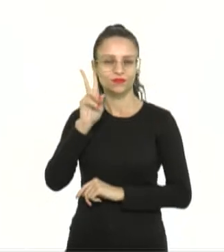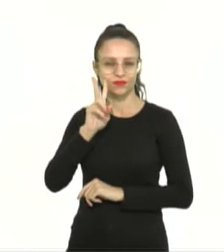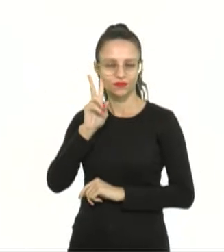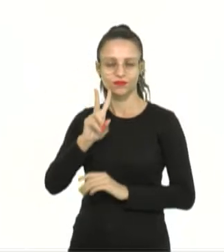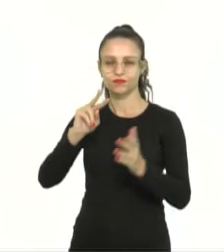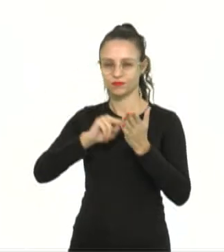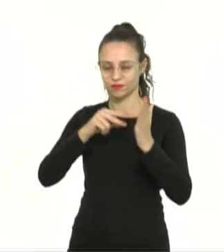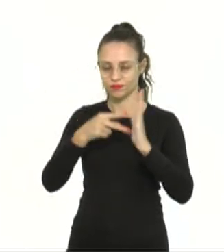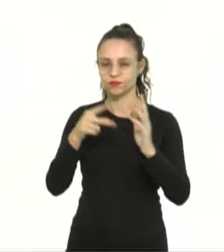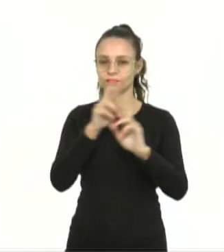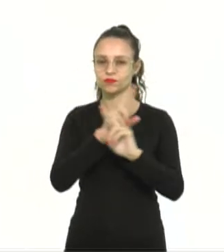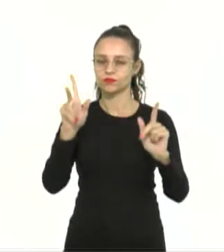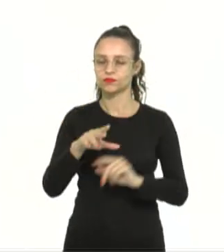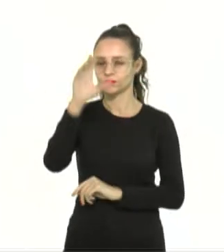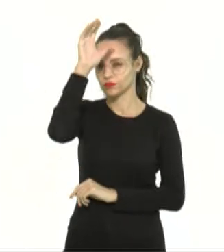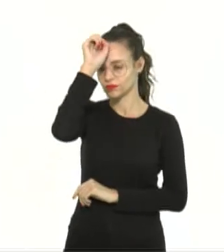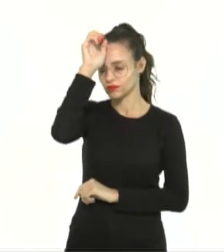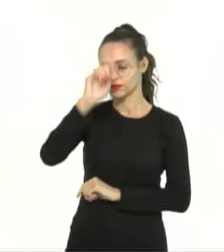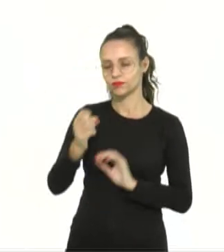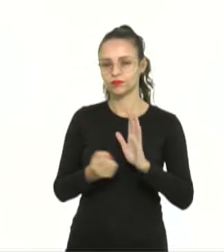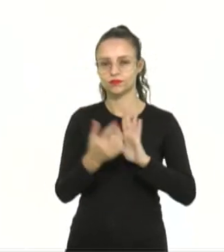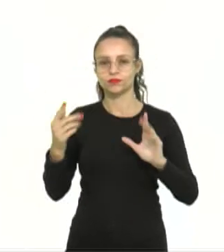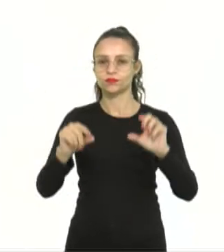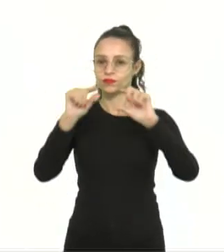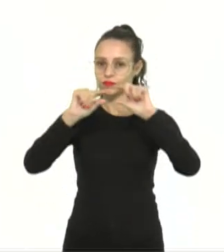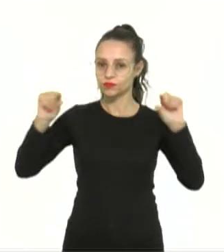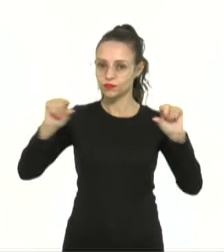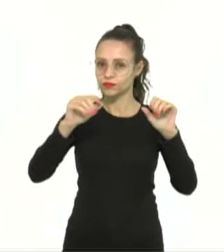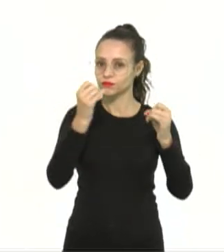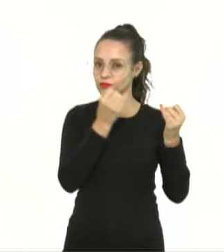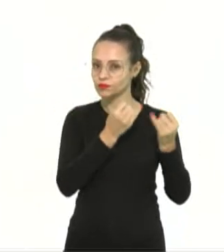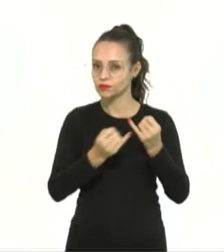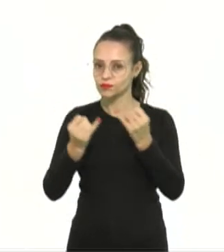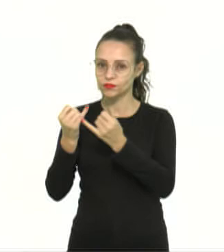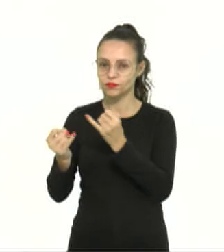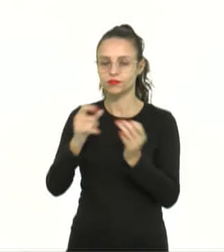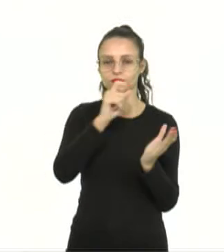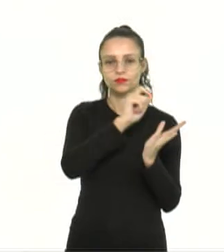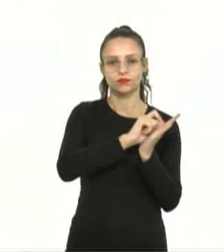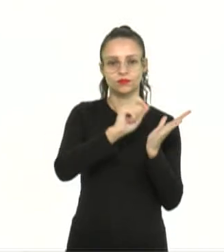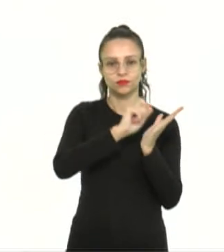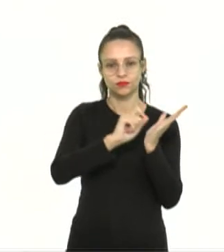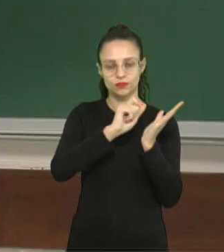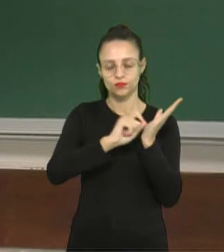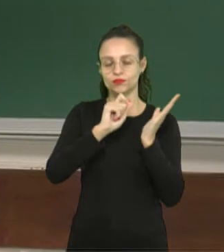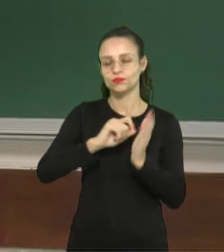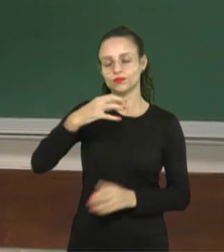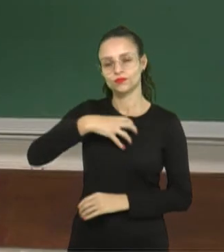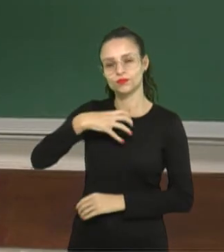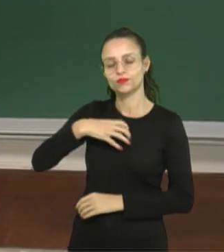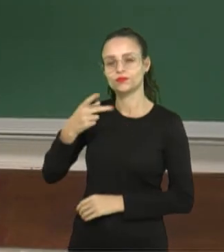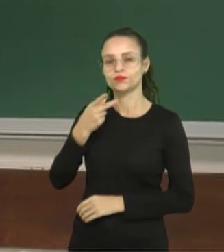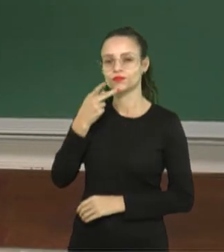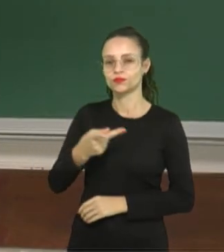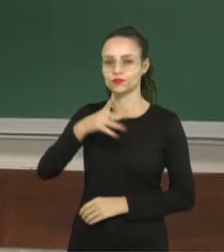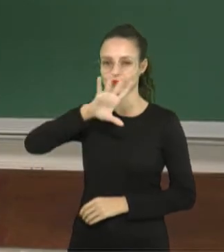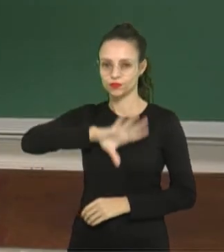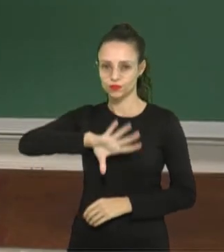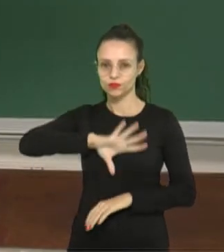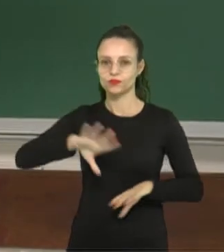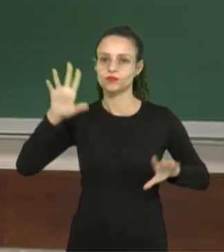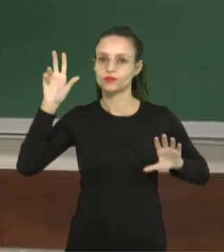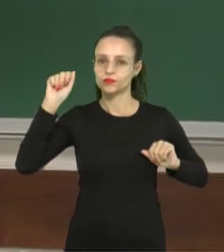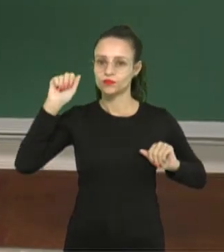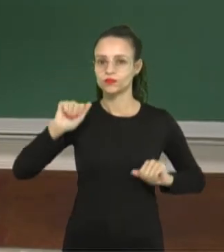informativo, aprendemos várias expressões que são semelhantes na sua forma escrita, na sua pronúncia, em português e no